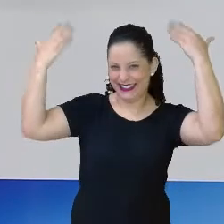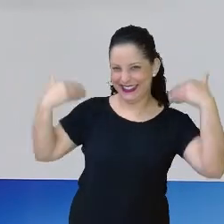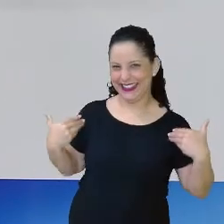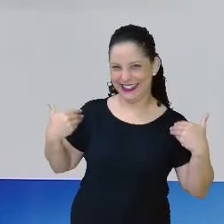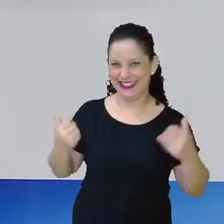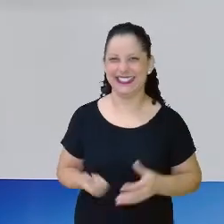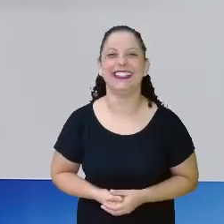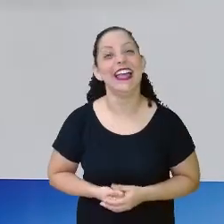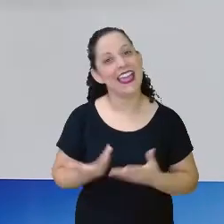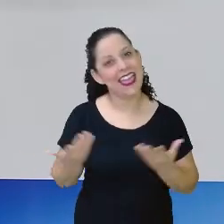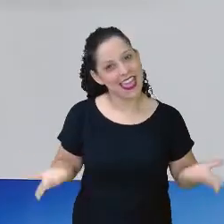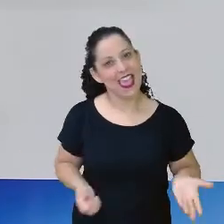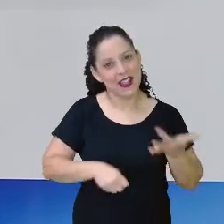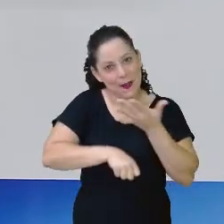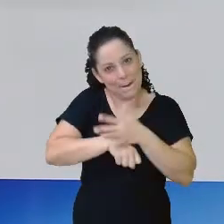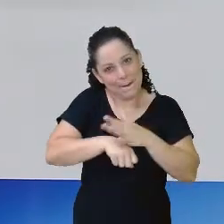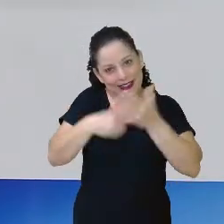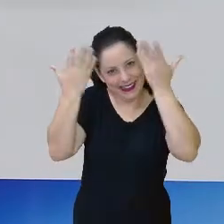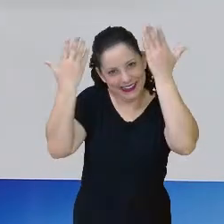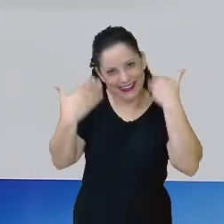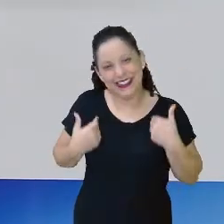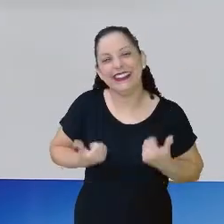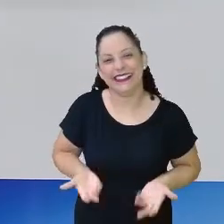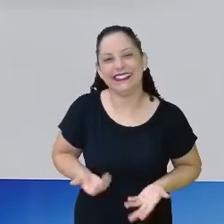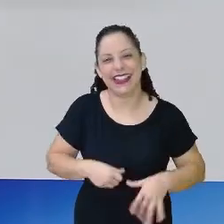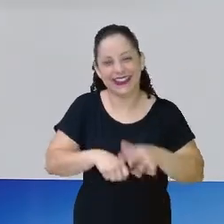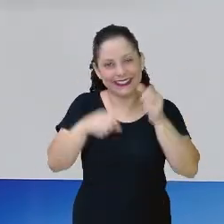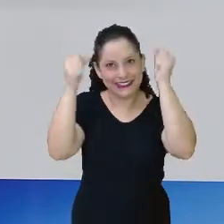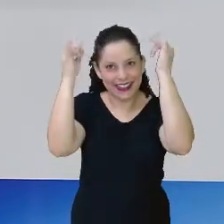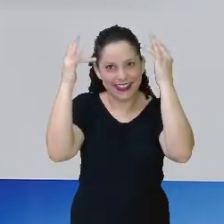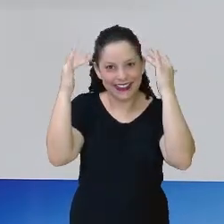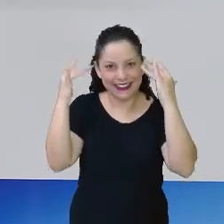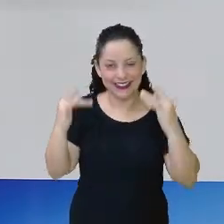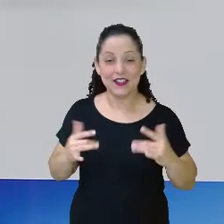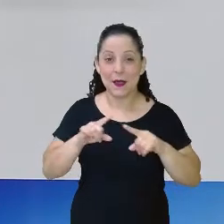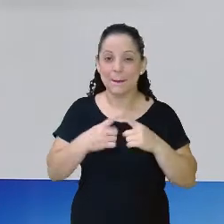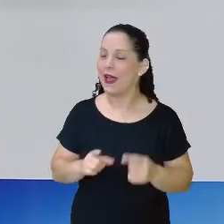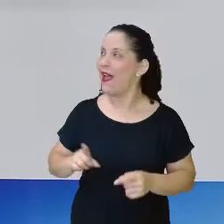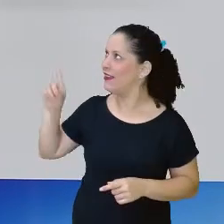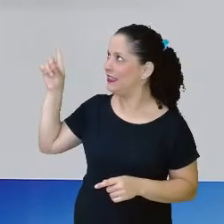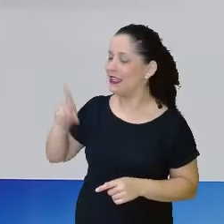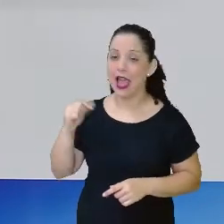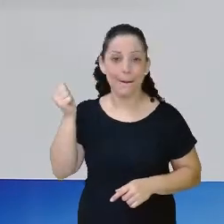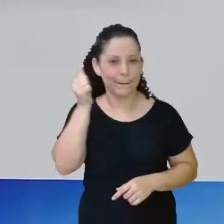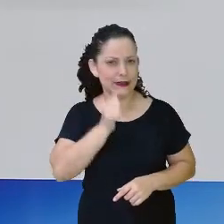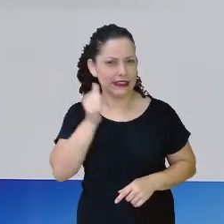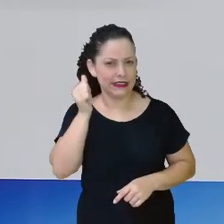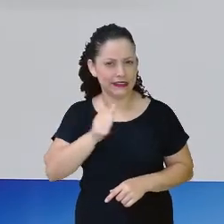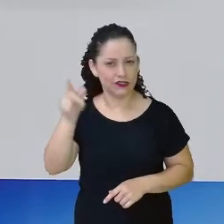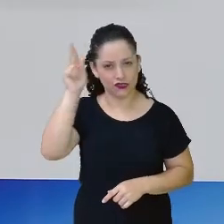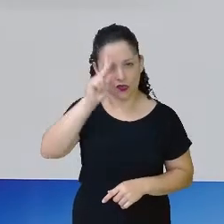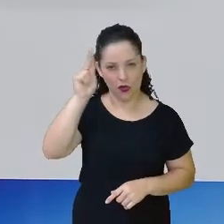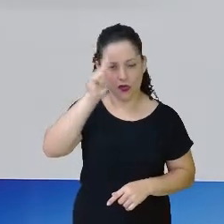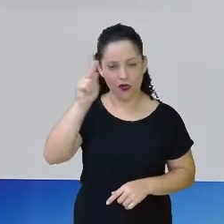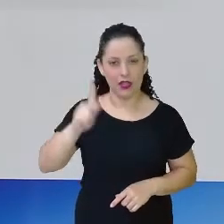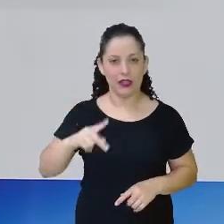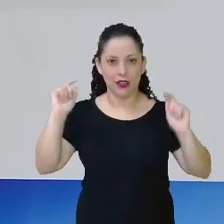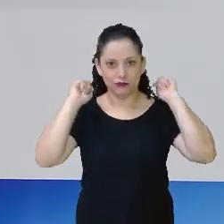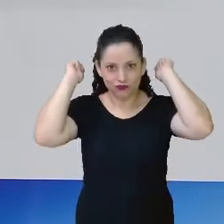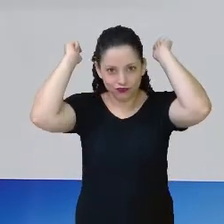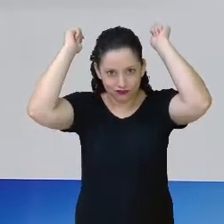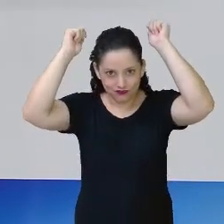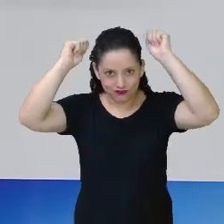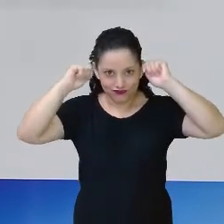que ela é Branca de Neve, confundiu, ela não é Chapeuzinho Vermelho, ela é Branca de Neve. Aqui no Chapeuzinho Vermelho, que é um conto tradicional, ela não é a principal,